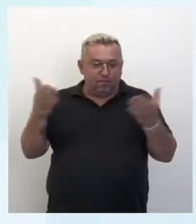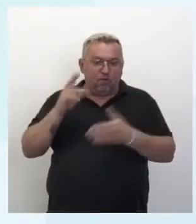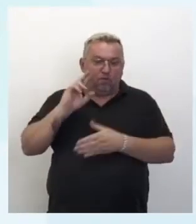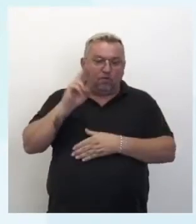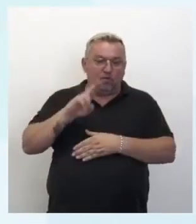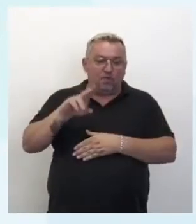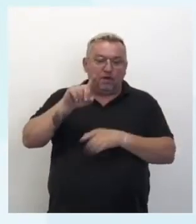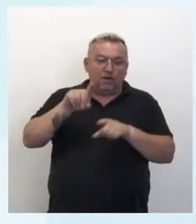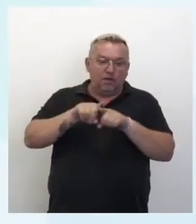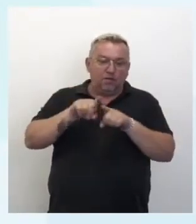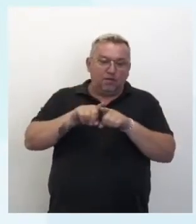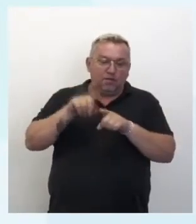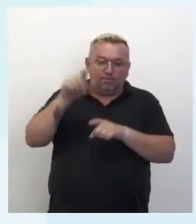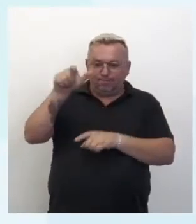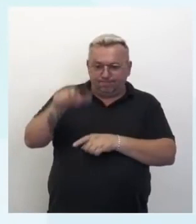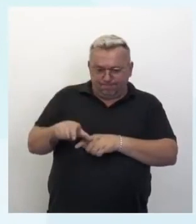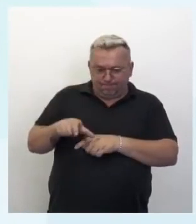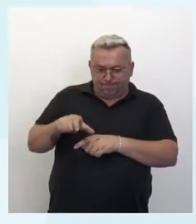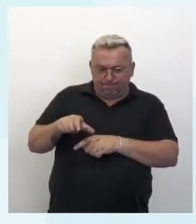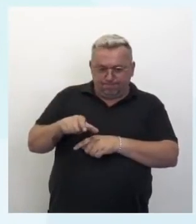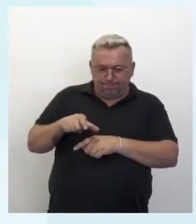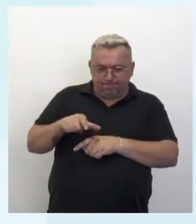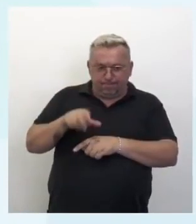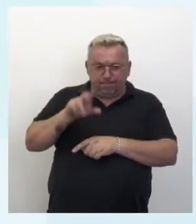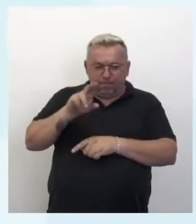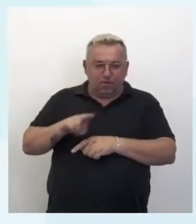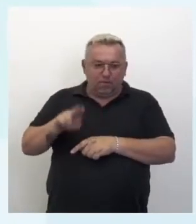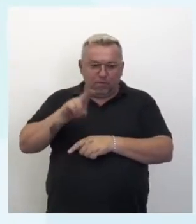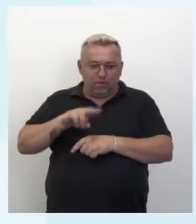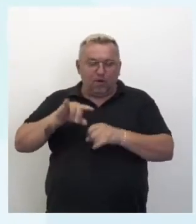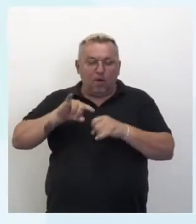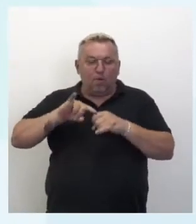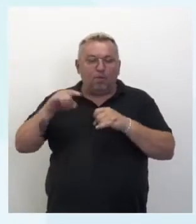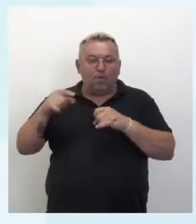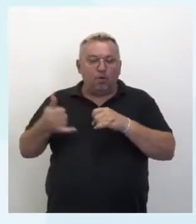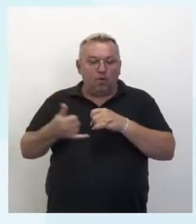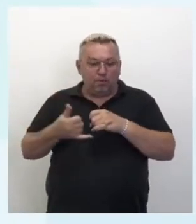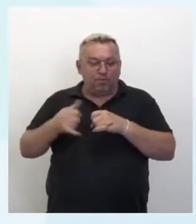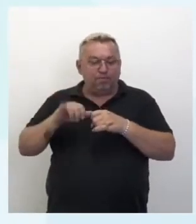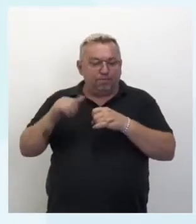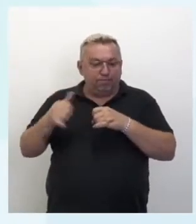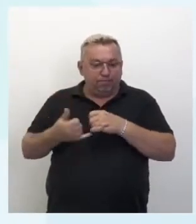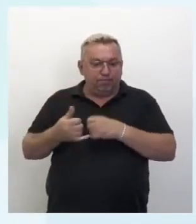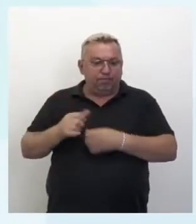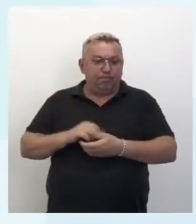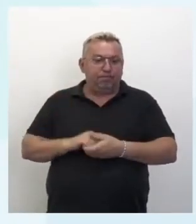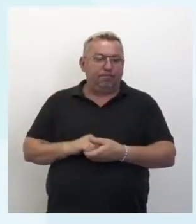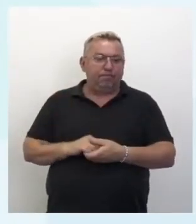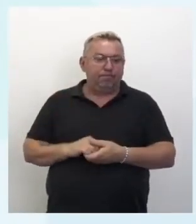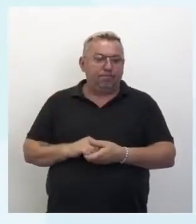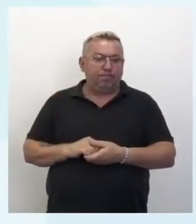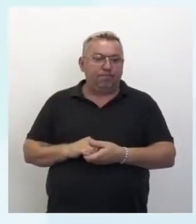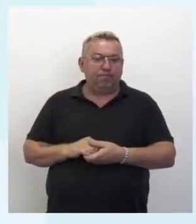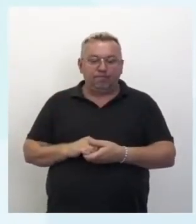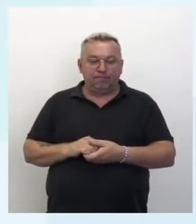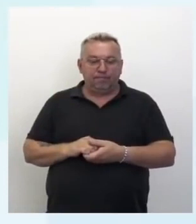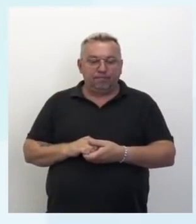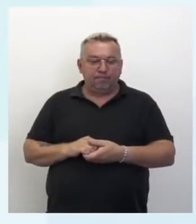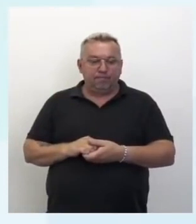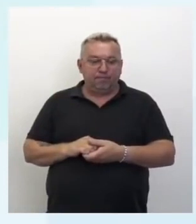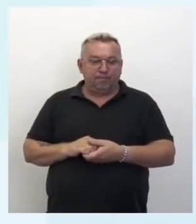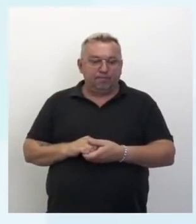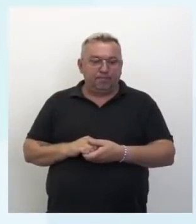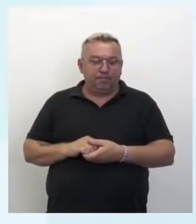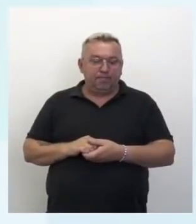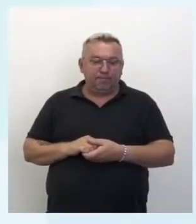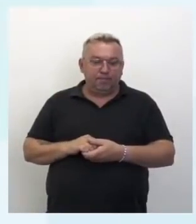ou também o sujeito da frase. Você pode usar os pronomes. Então, I, eu, he, ele, she, ela, ou it.